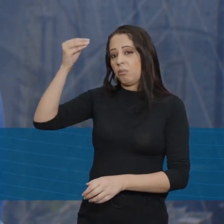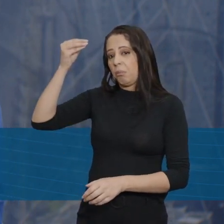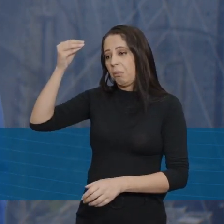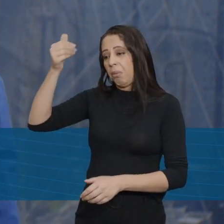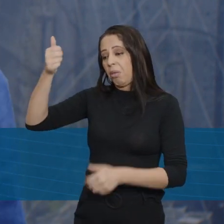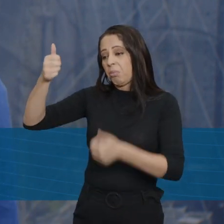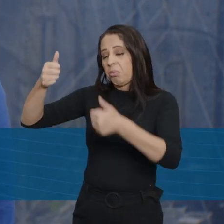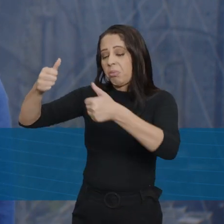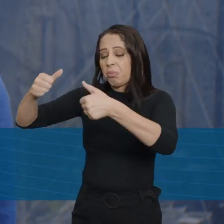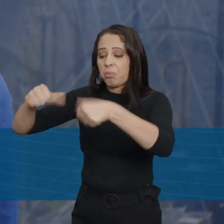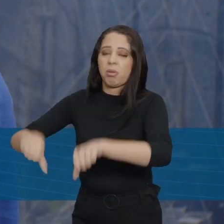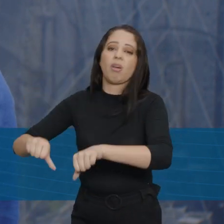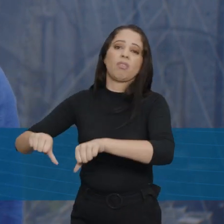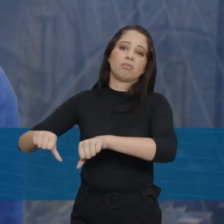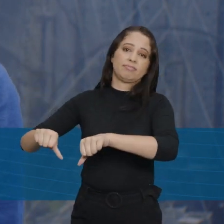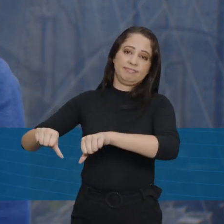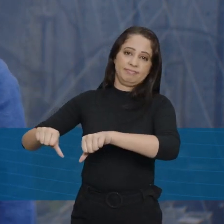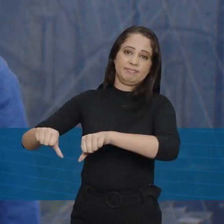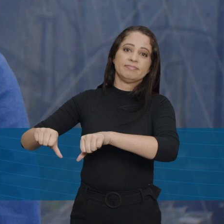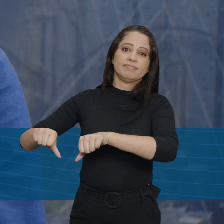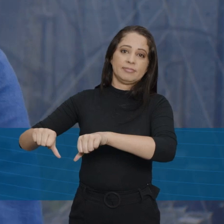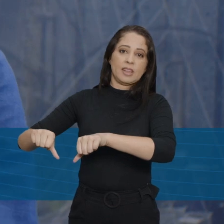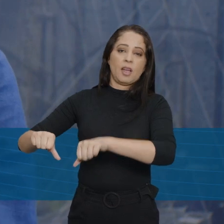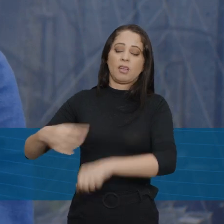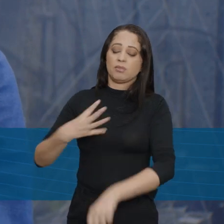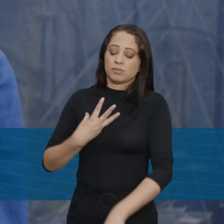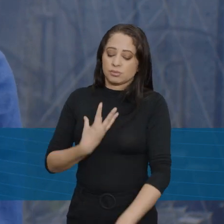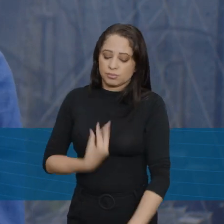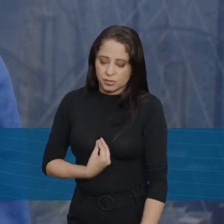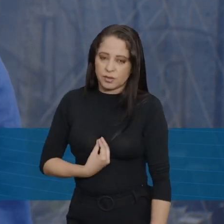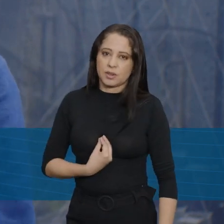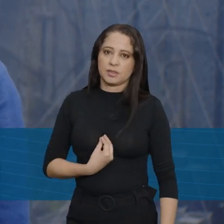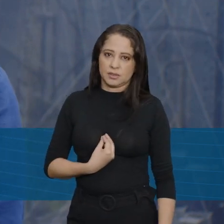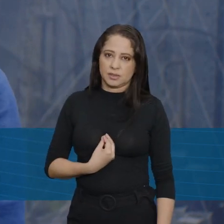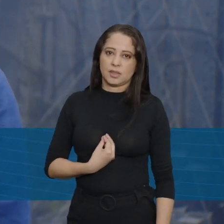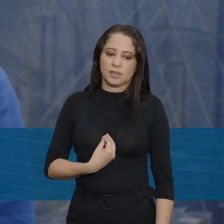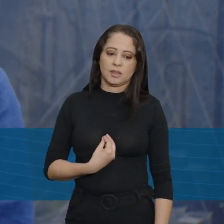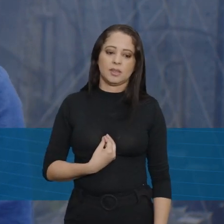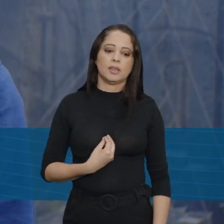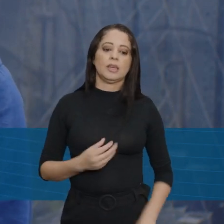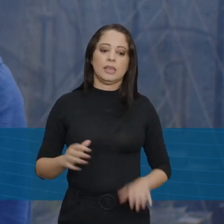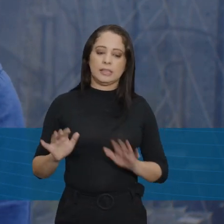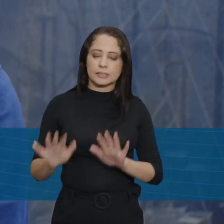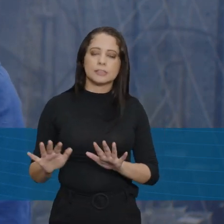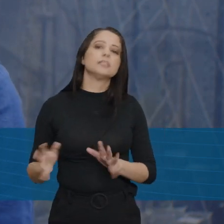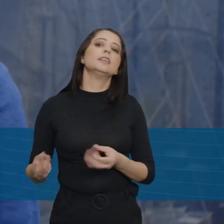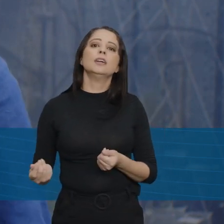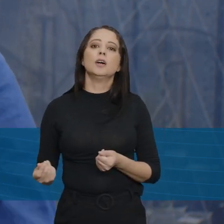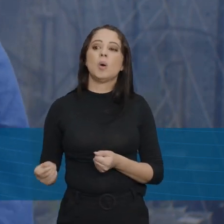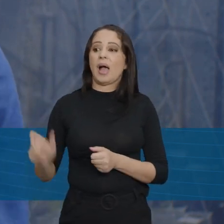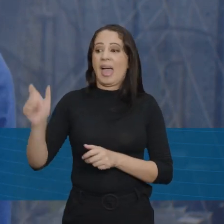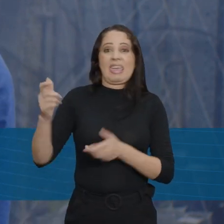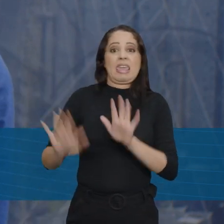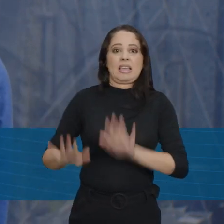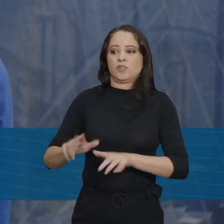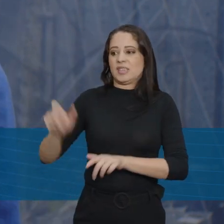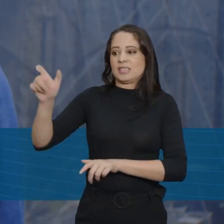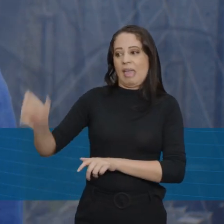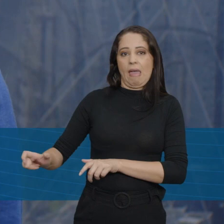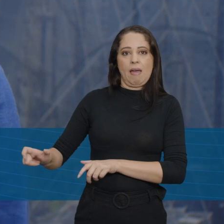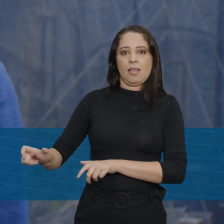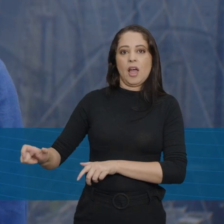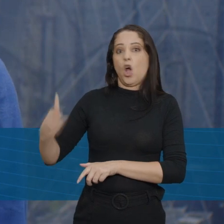né? Aguentando mais e tendo que... Ela acaba sendo passiva nesse sentido, né? Ela não consegue